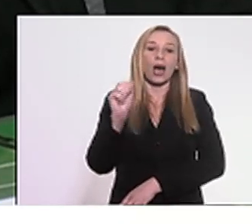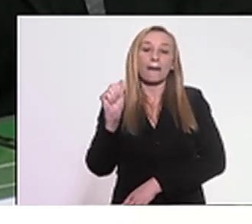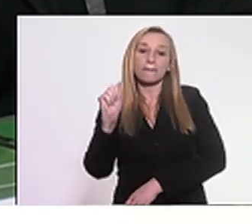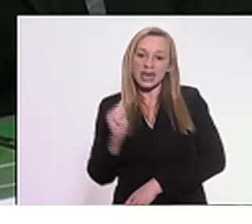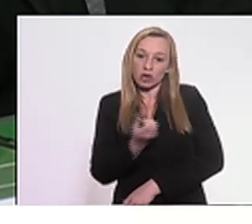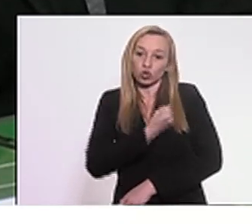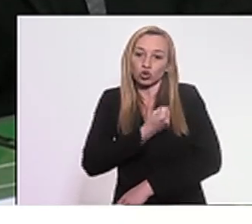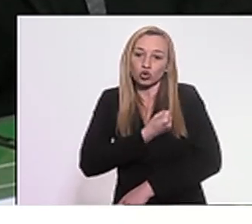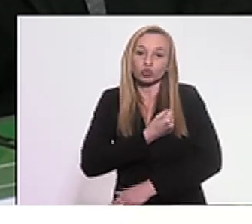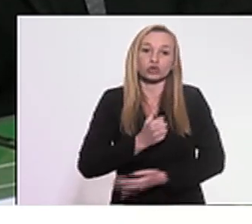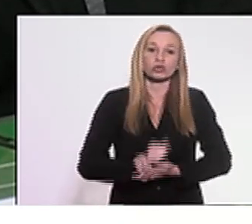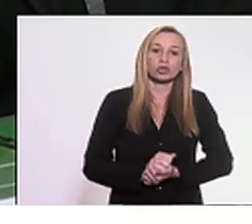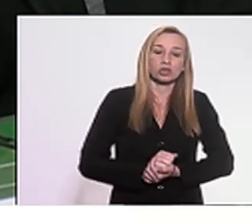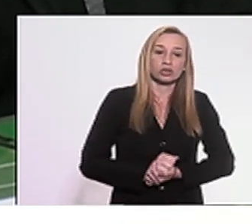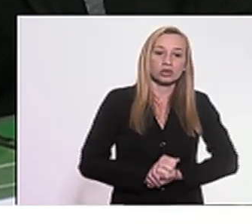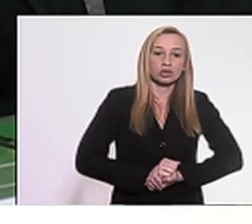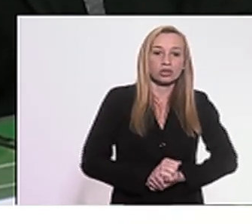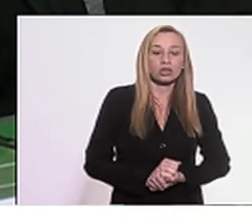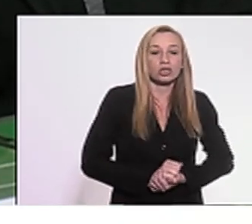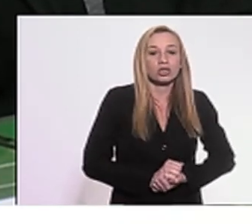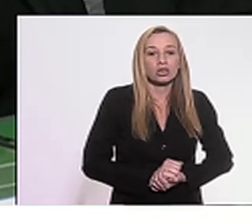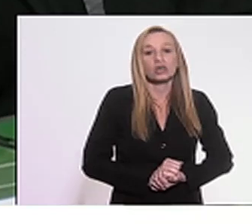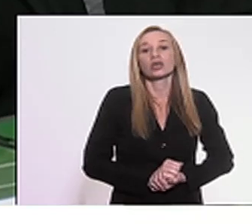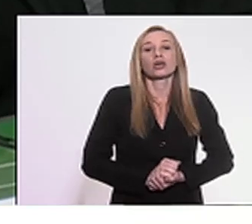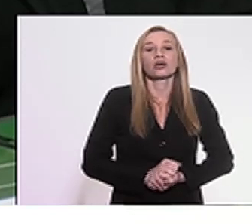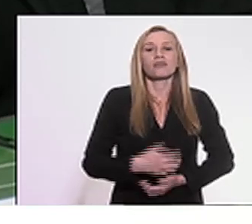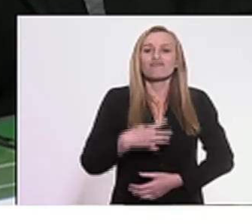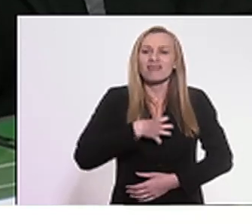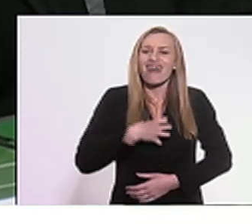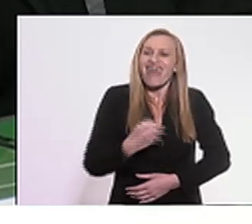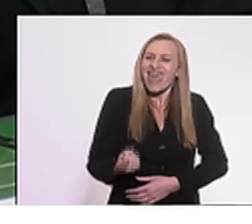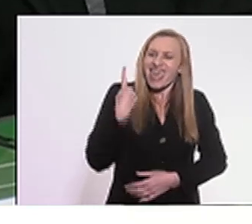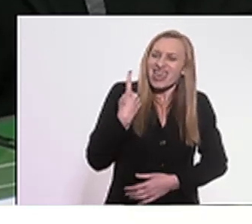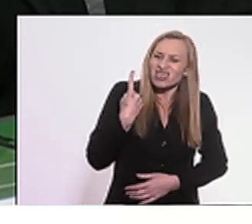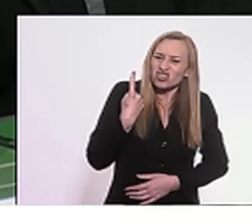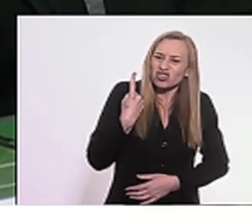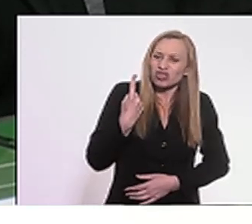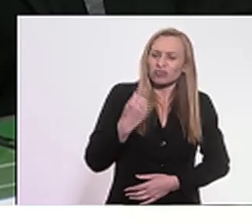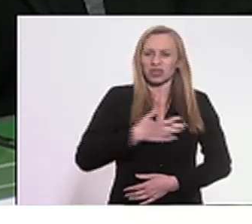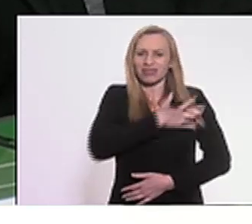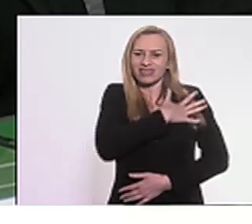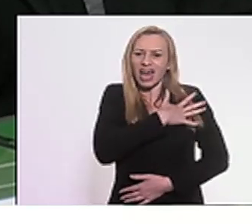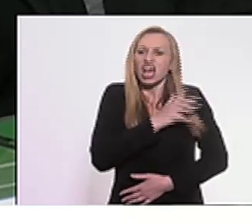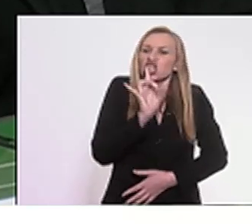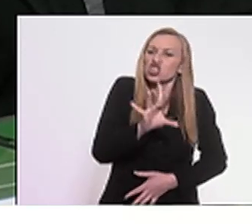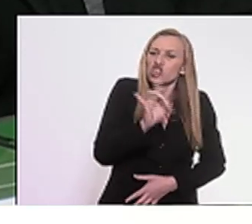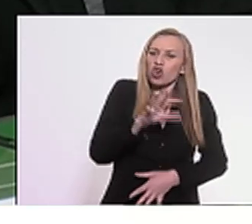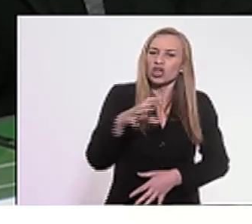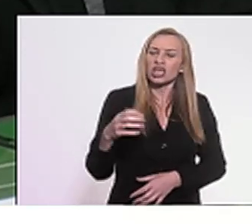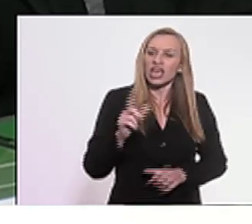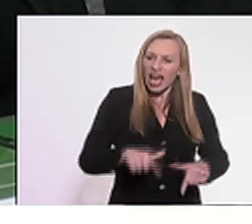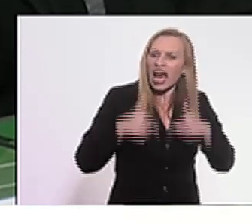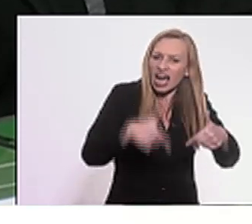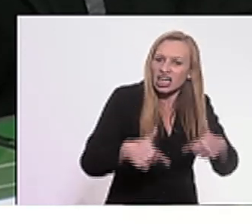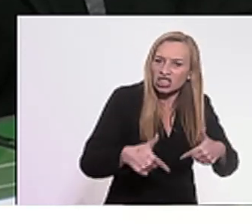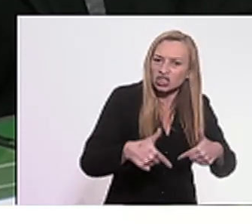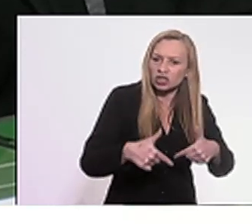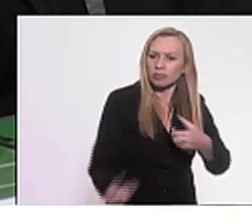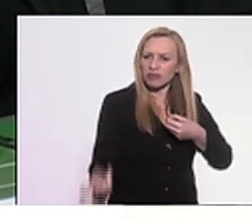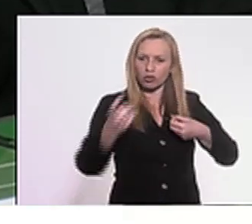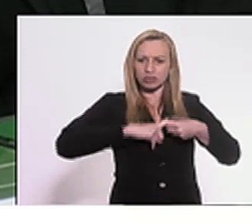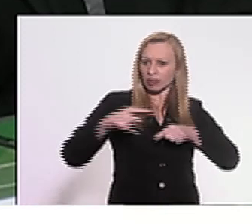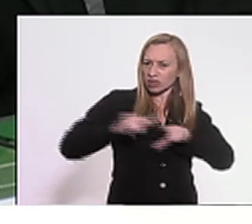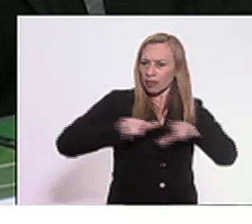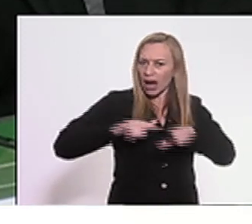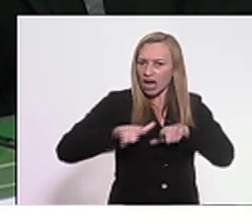para que atrapalhar aquele ex-militar? Porque só quem corre atrás para poder voltar para a